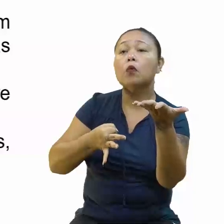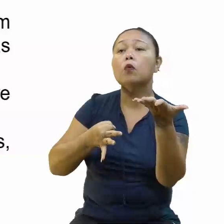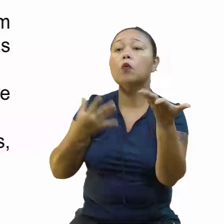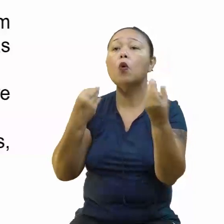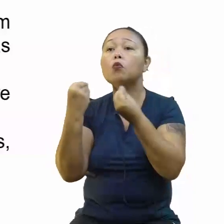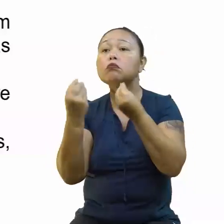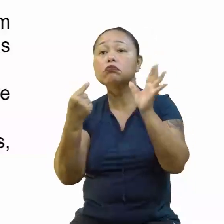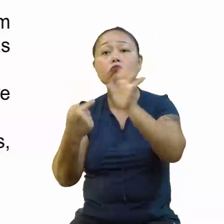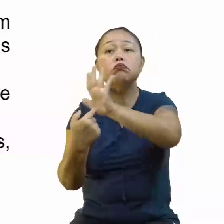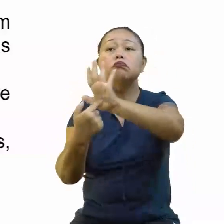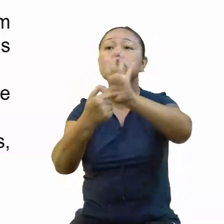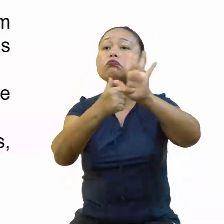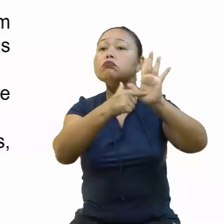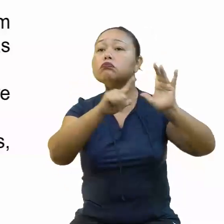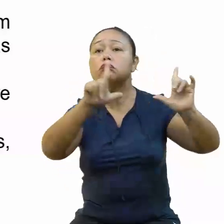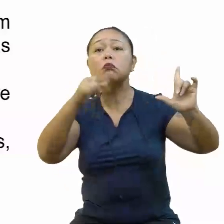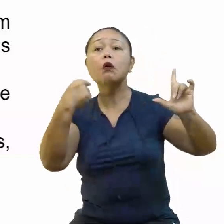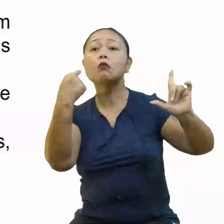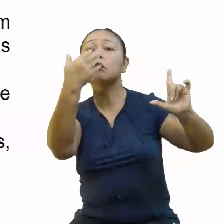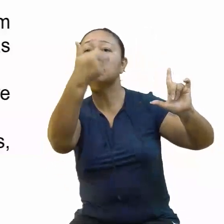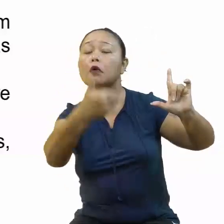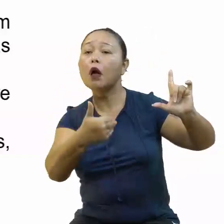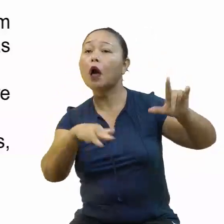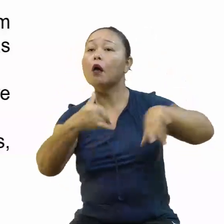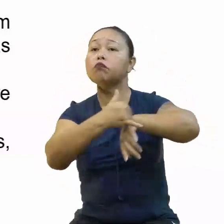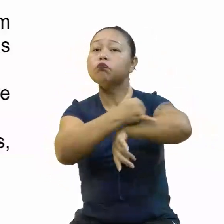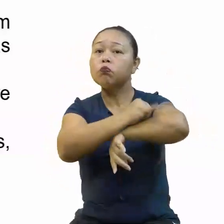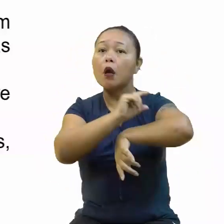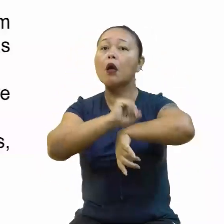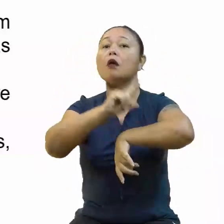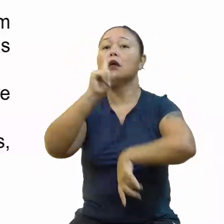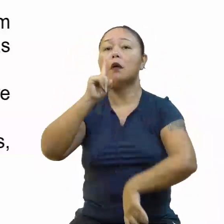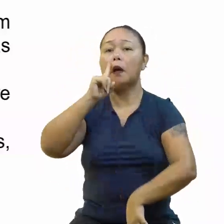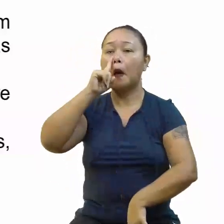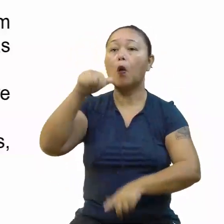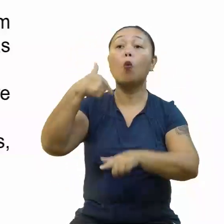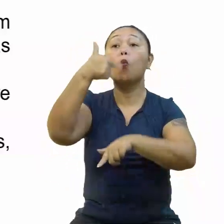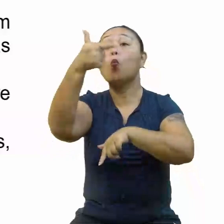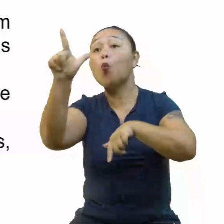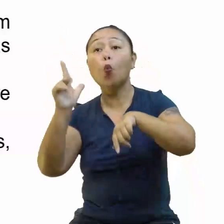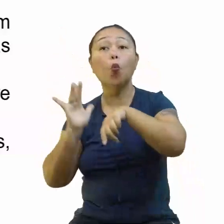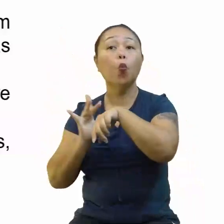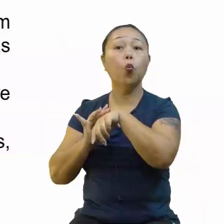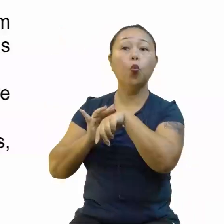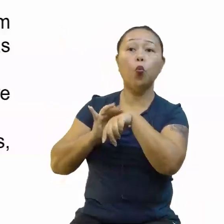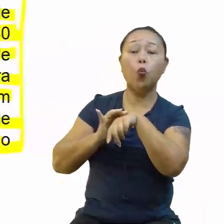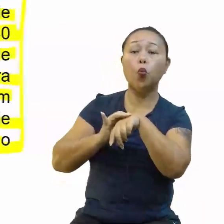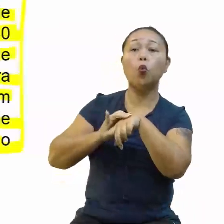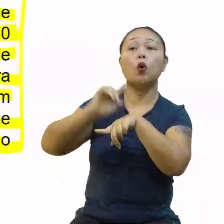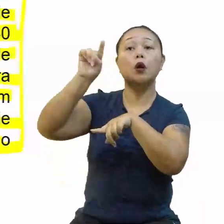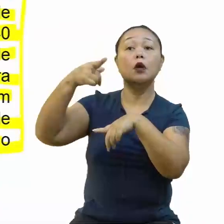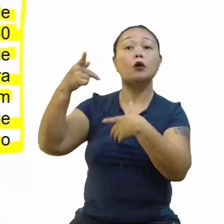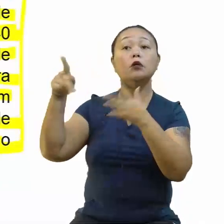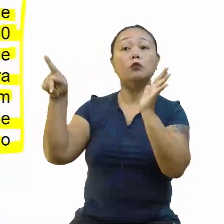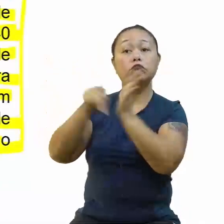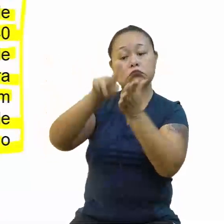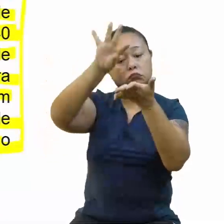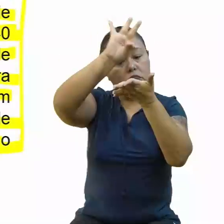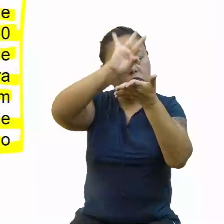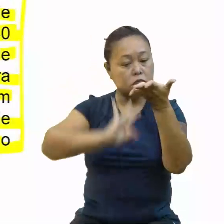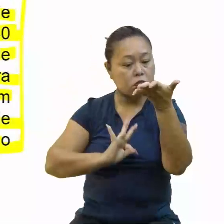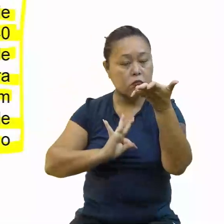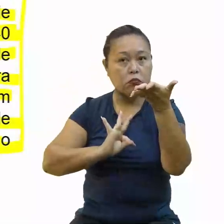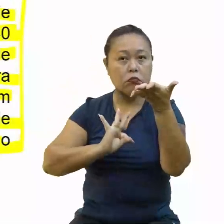quadro clínico, ele falou que a obesidade é um fator de risco para outras doenças. O próprio texto, aqui